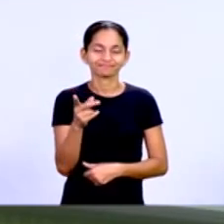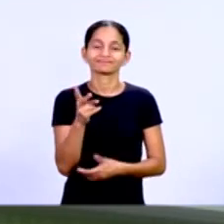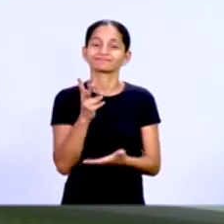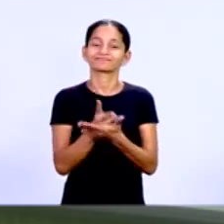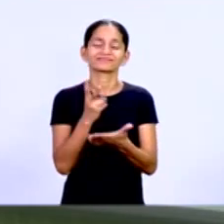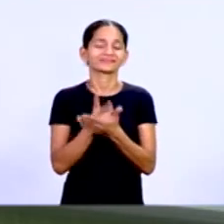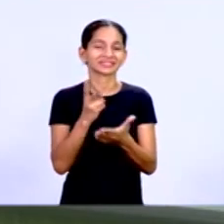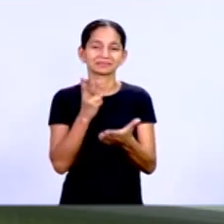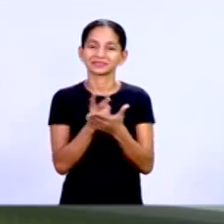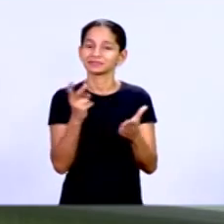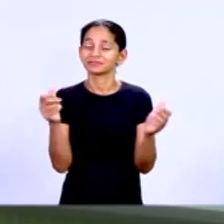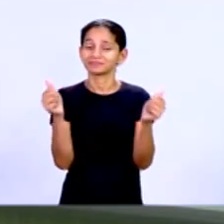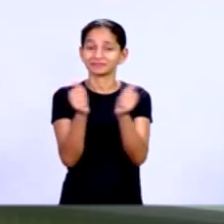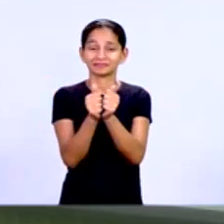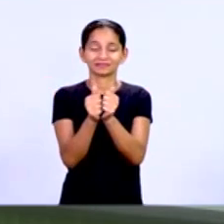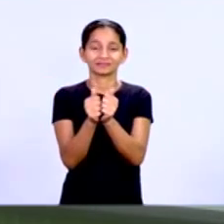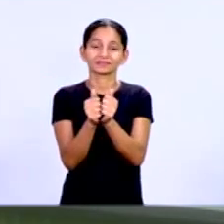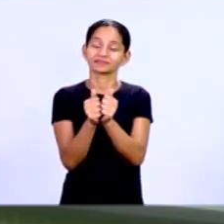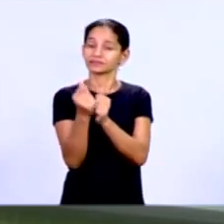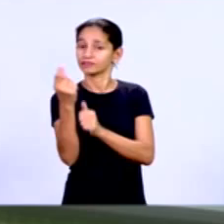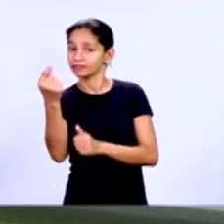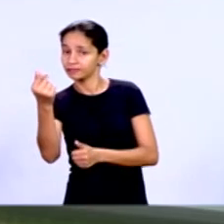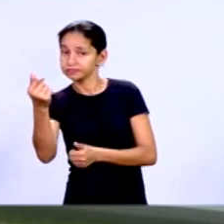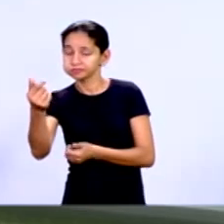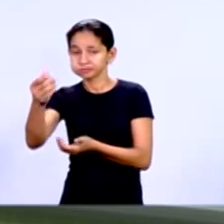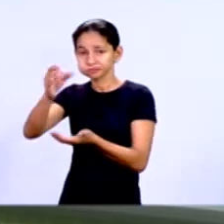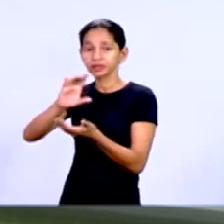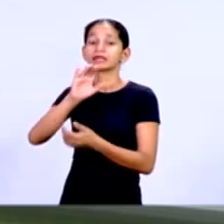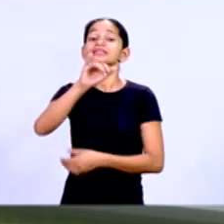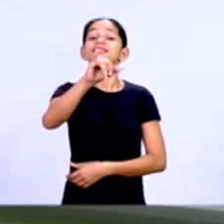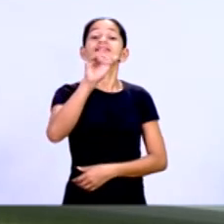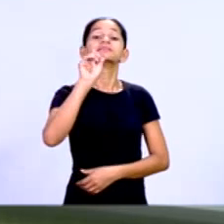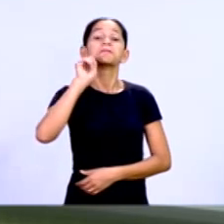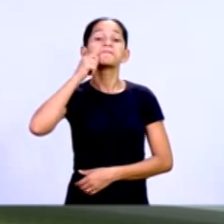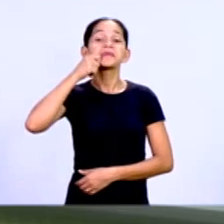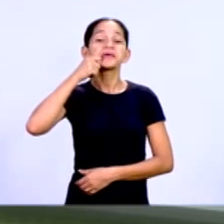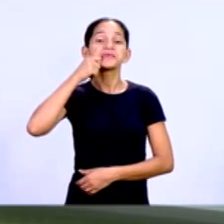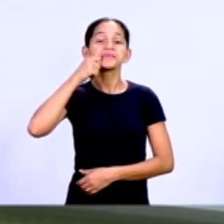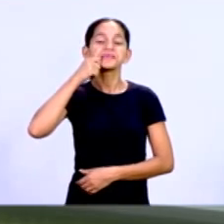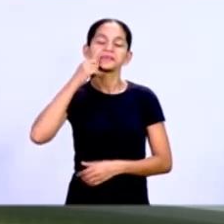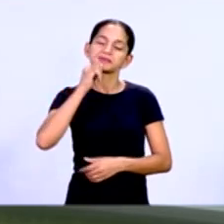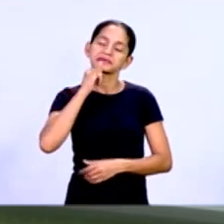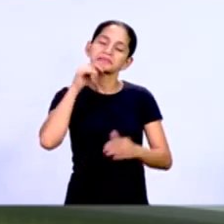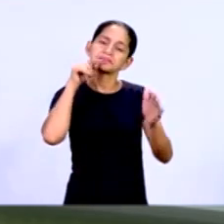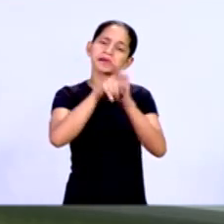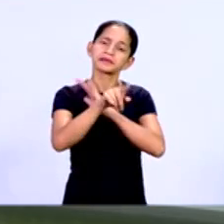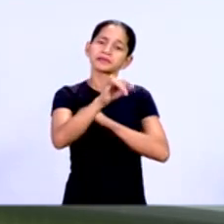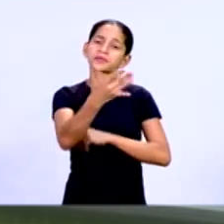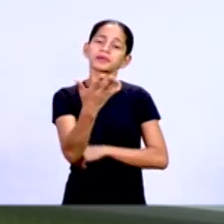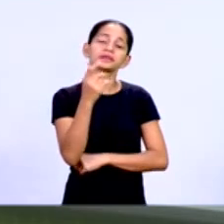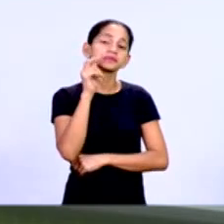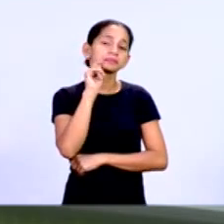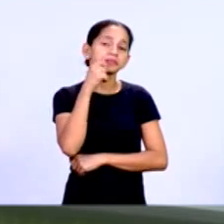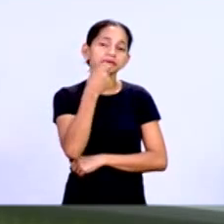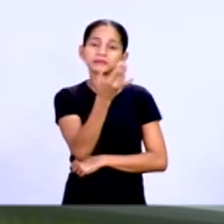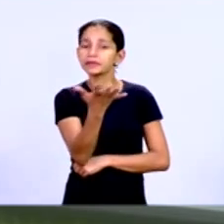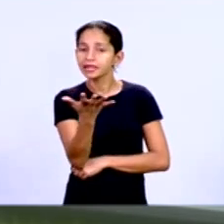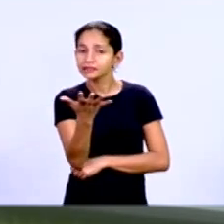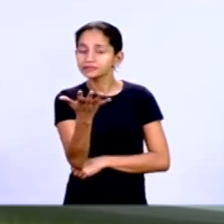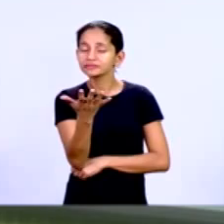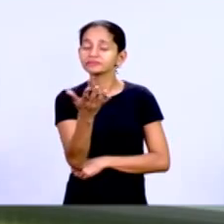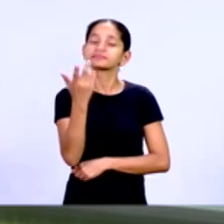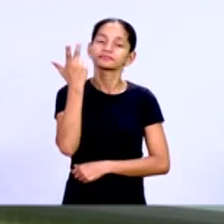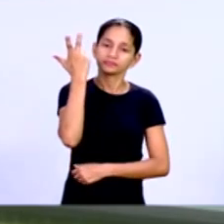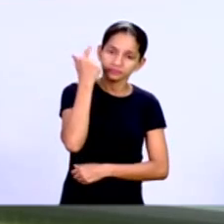o juros. Se você vai na padaria comprar pão, você pergunta quanto custa. Então o preço do